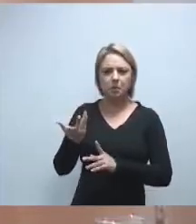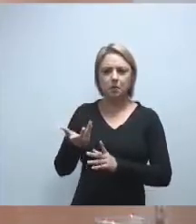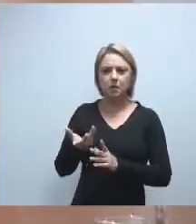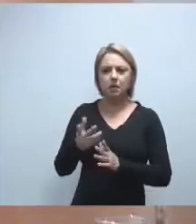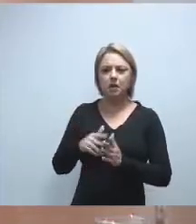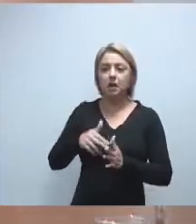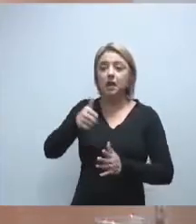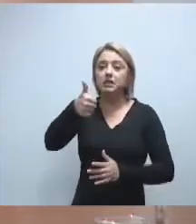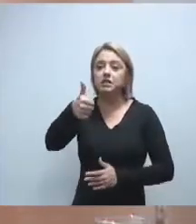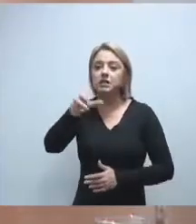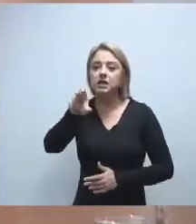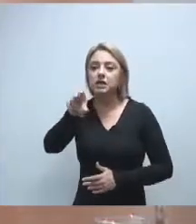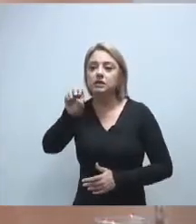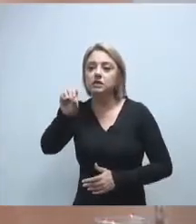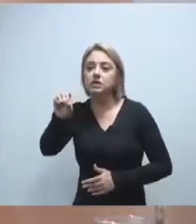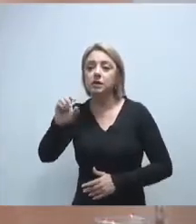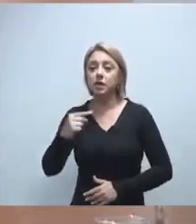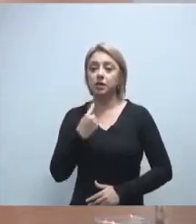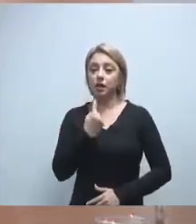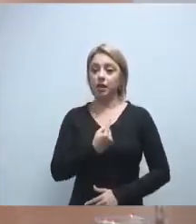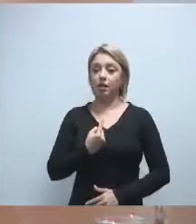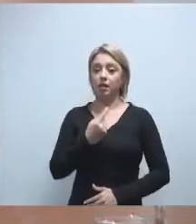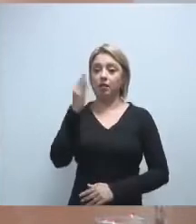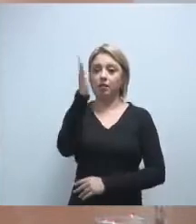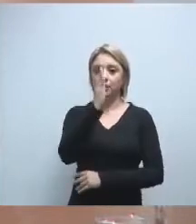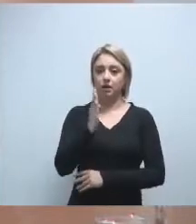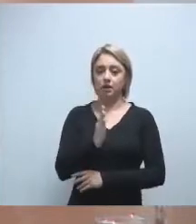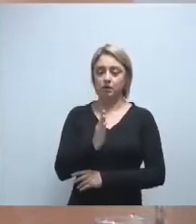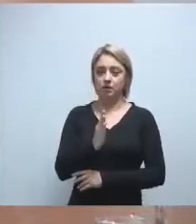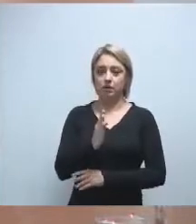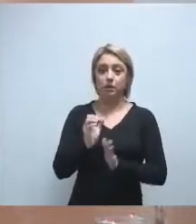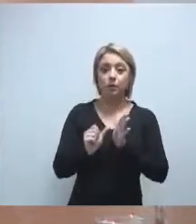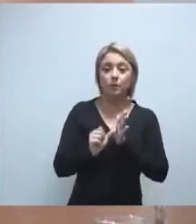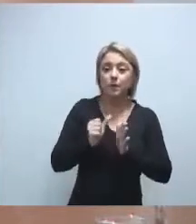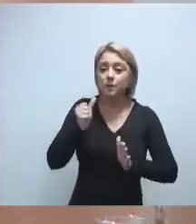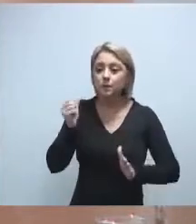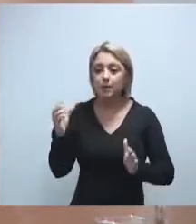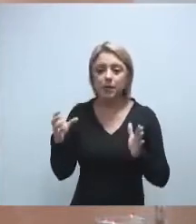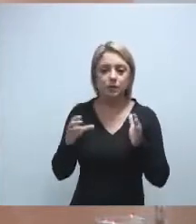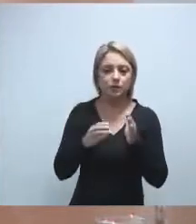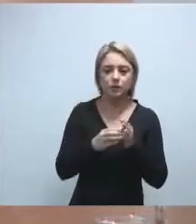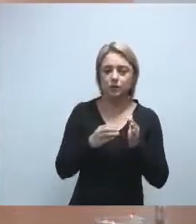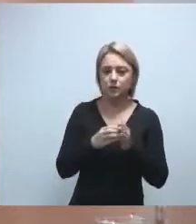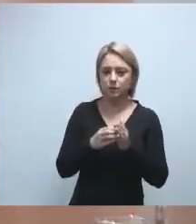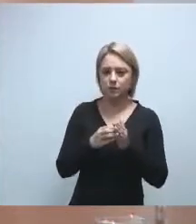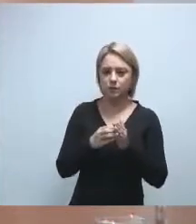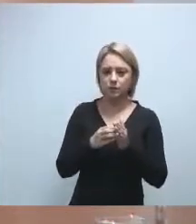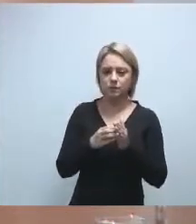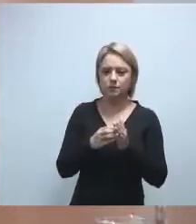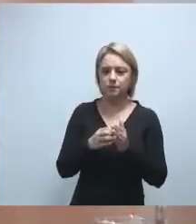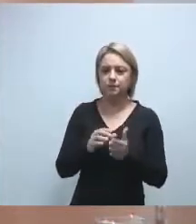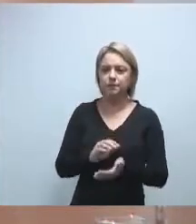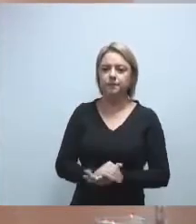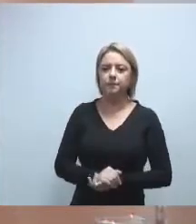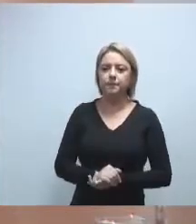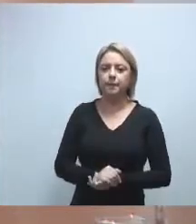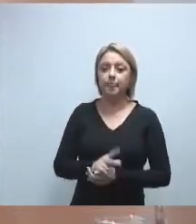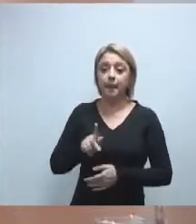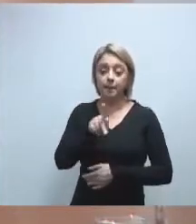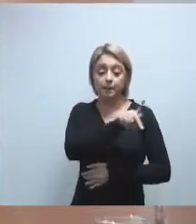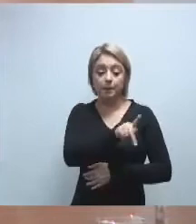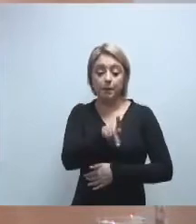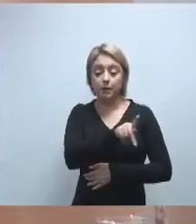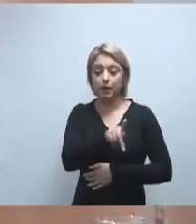150 anos de independência do brasil o primeiro concurso para procurador